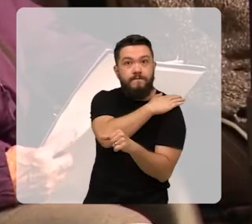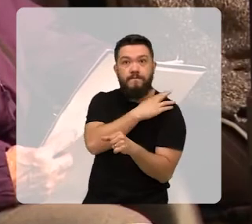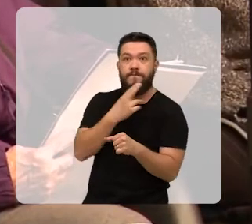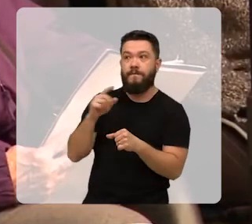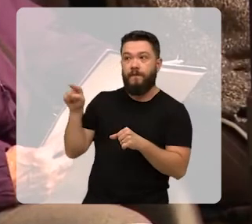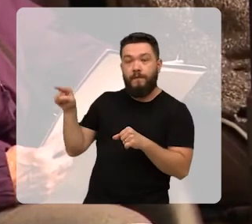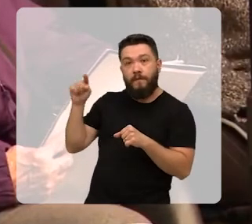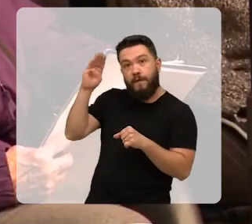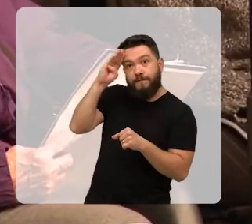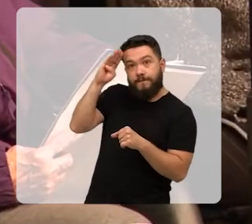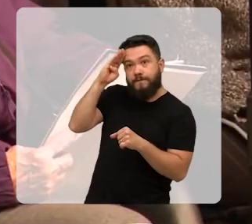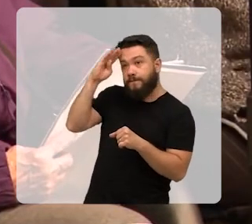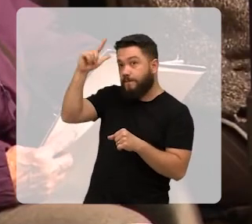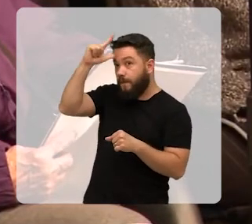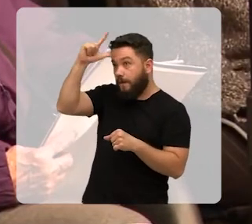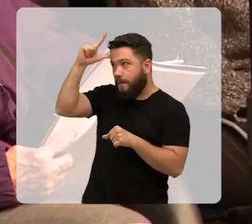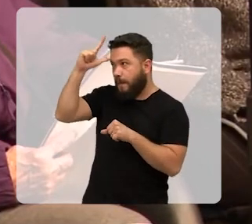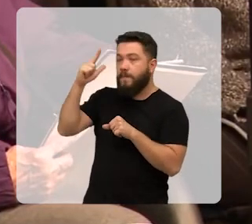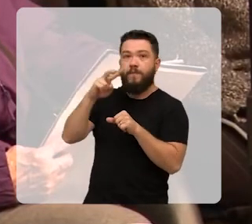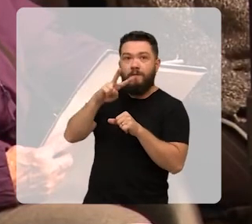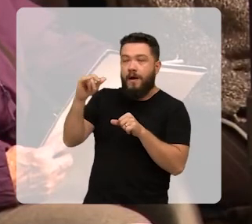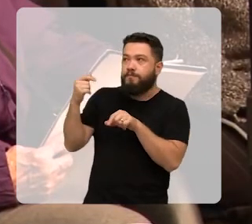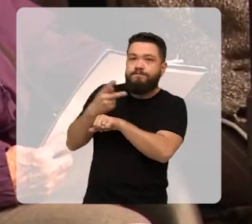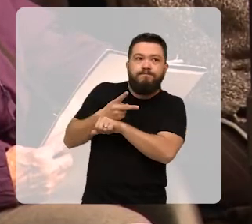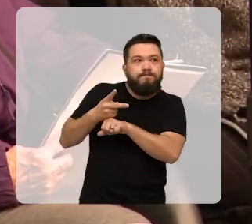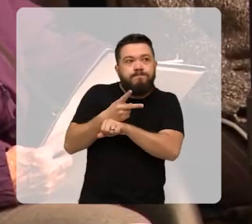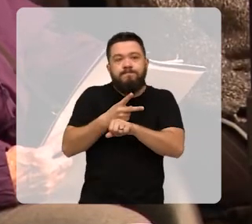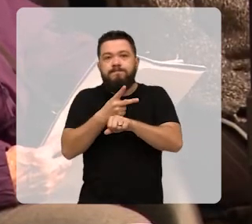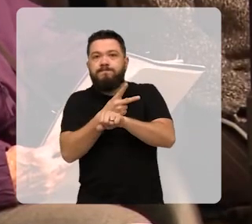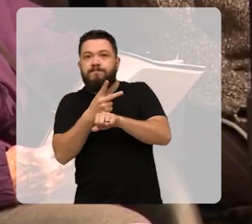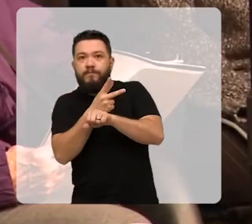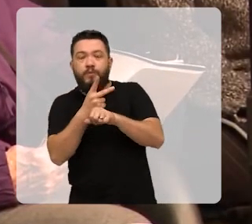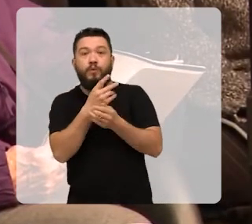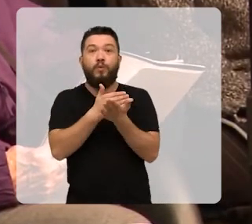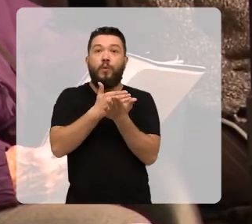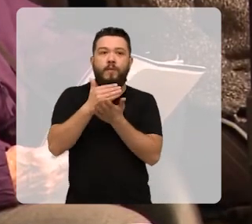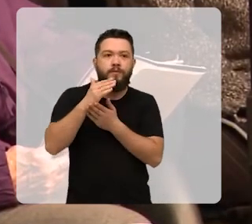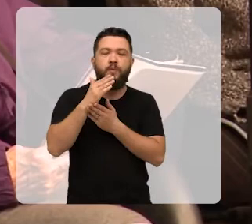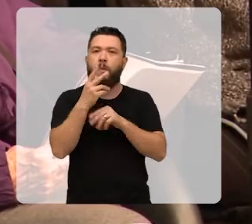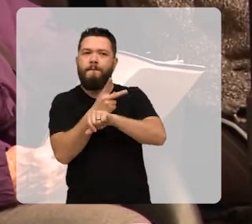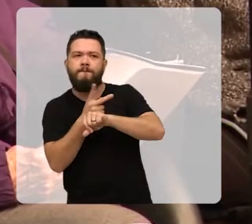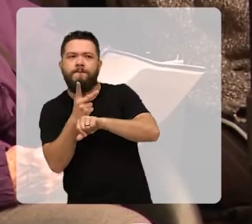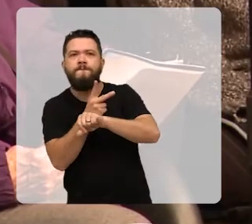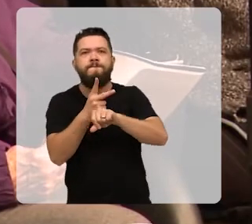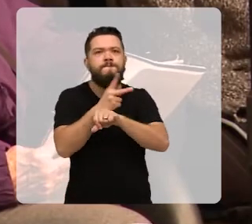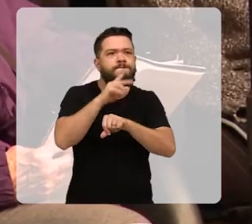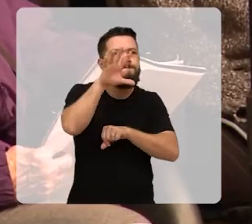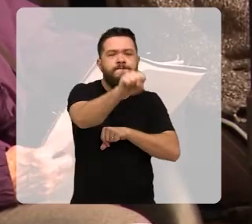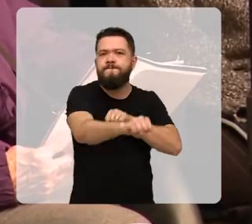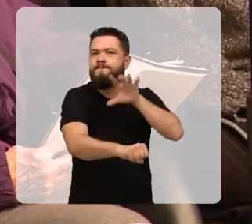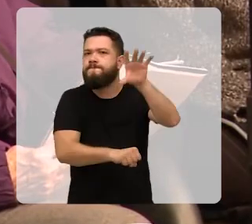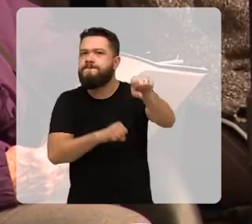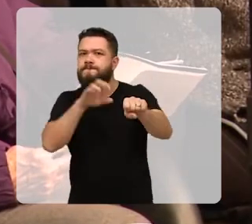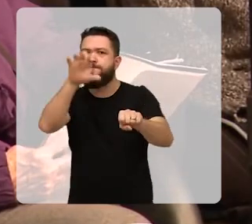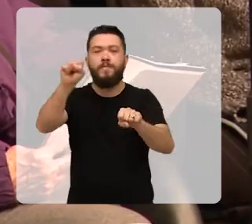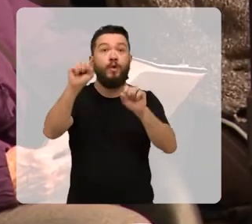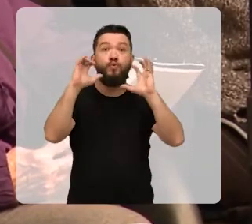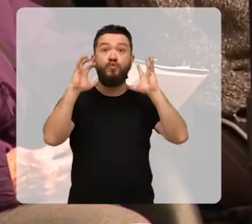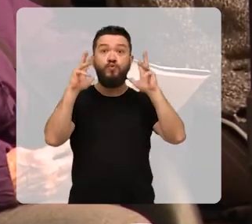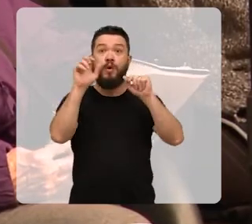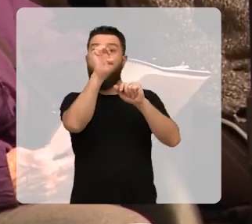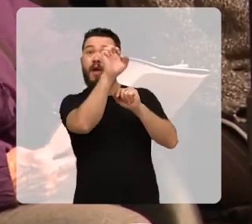um papel polêmico durante a duração da perseguição e existia em todos os países ocupados.